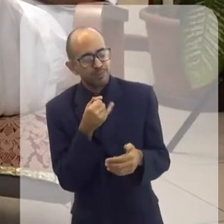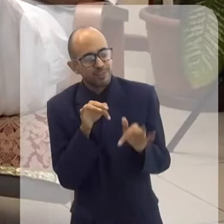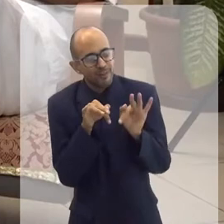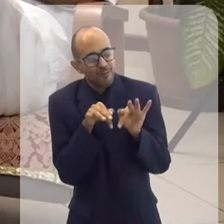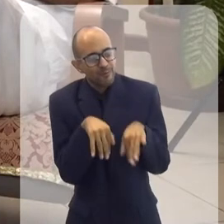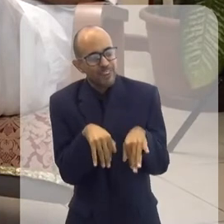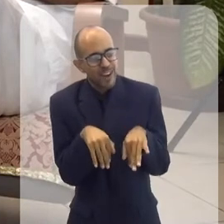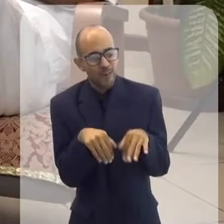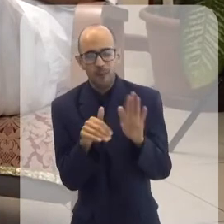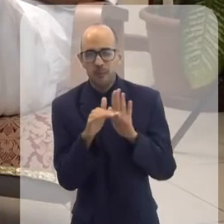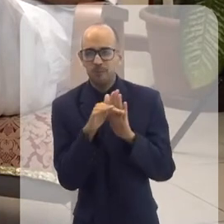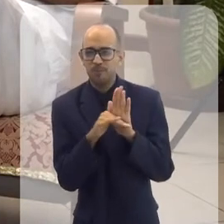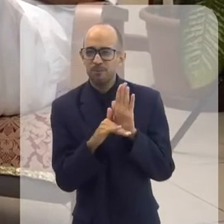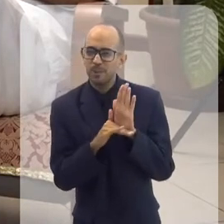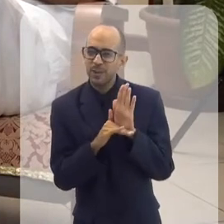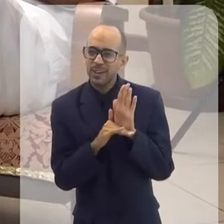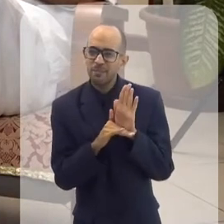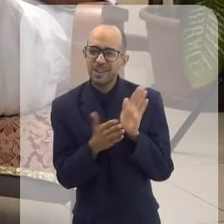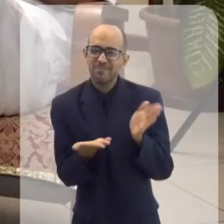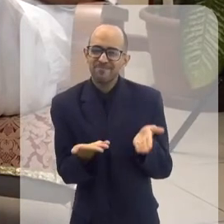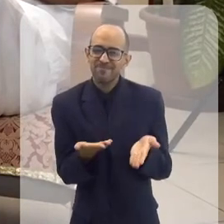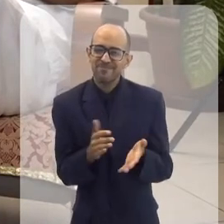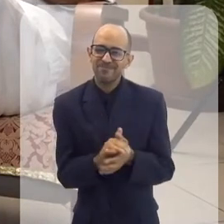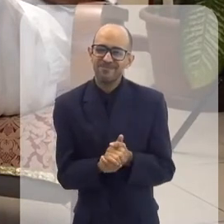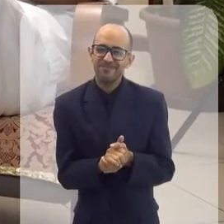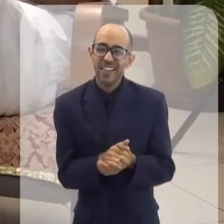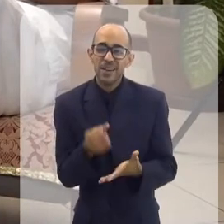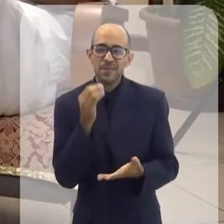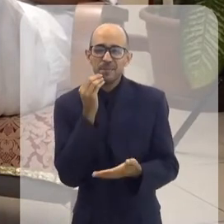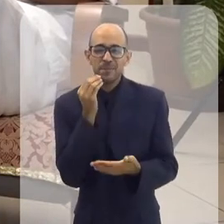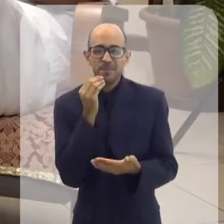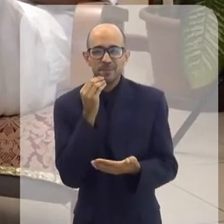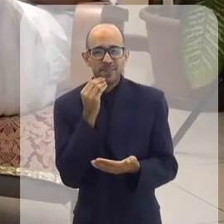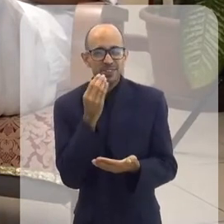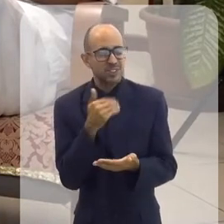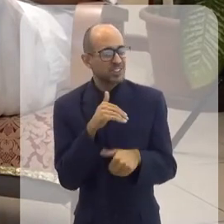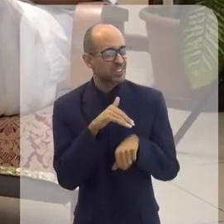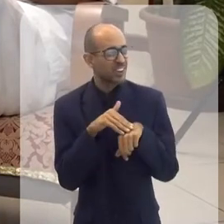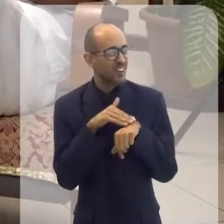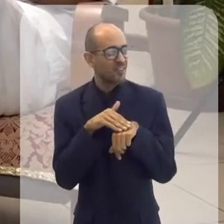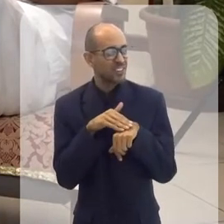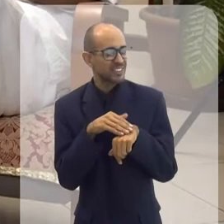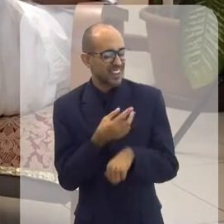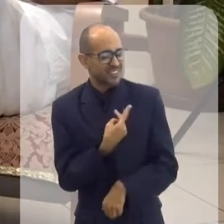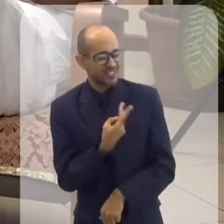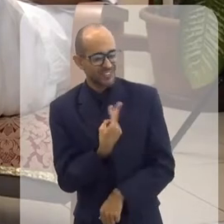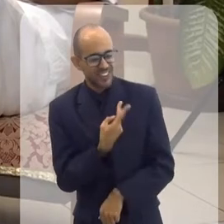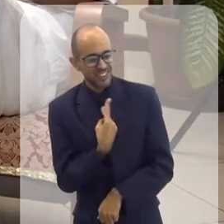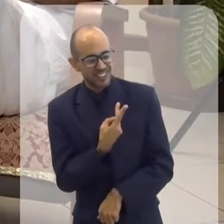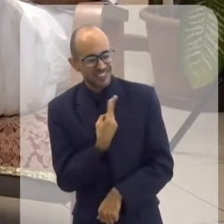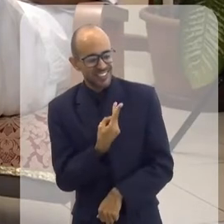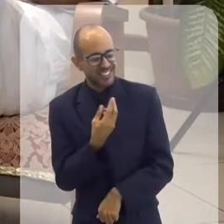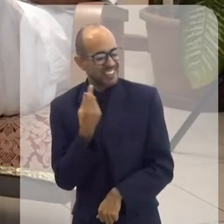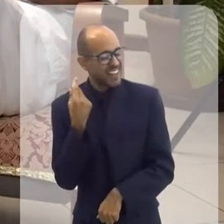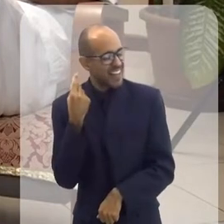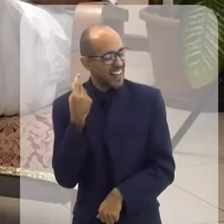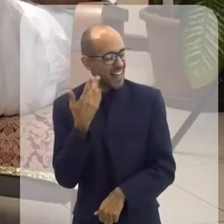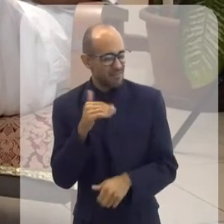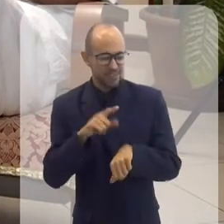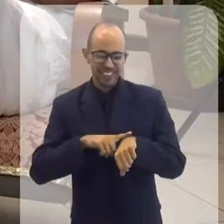infelizmente Estamos chegando ao final do nosso programa poderia conversar com Márcia assim